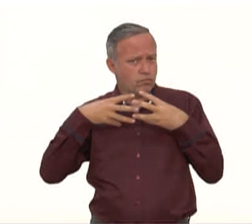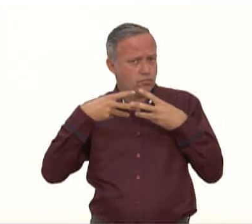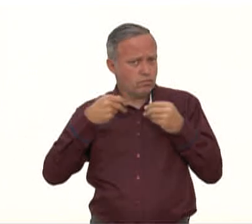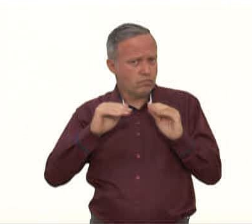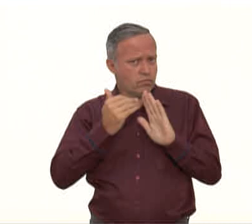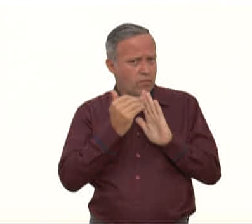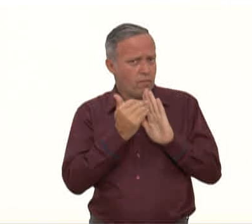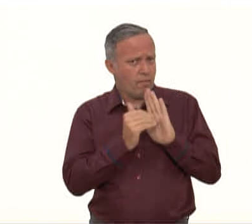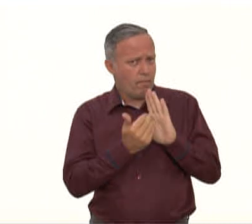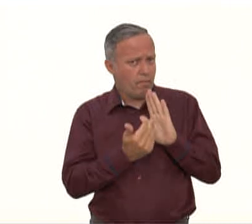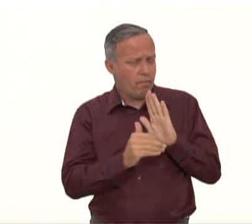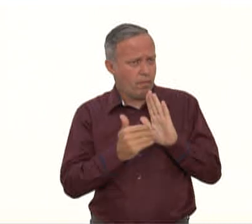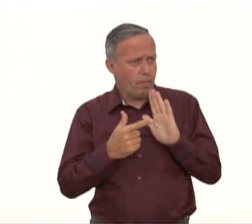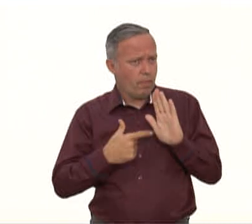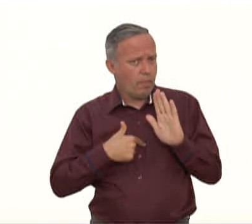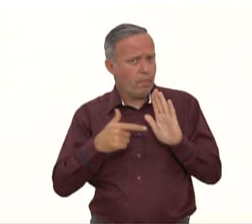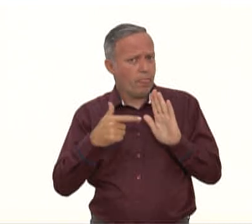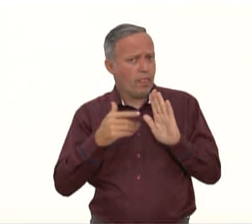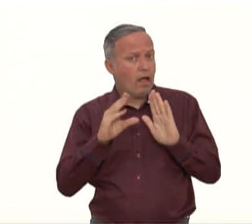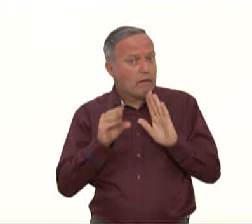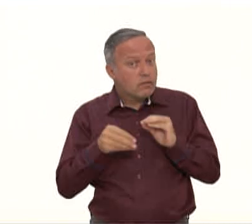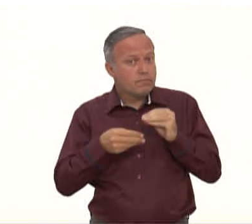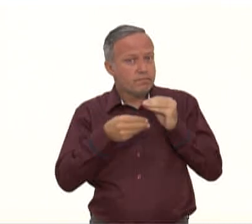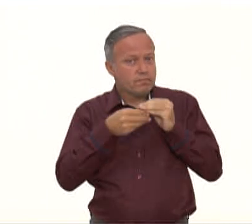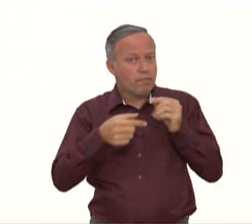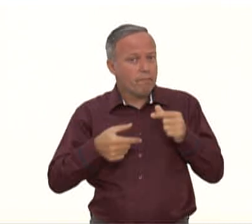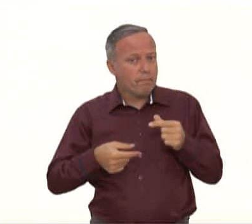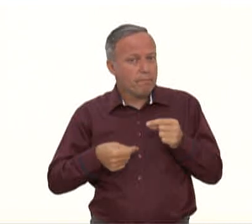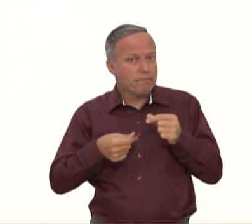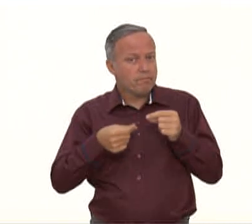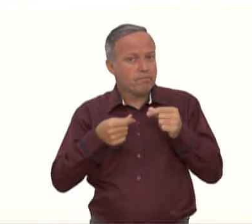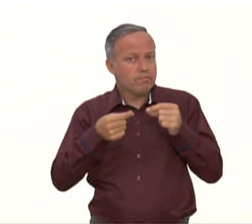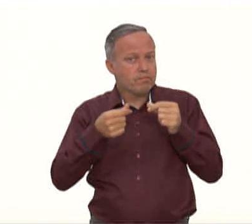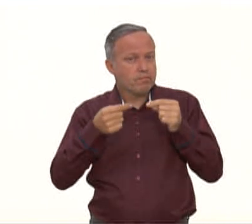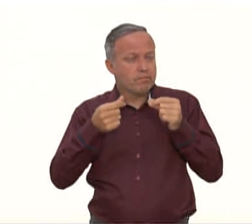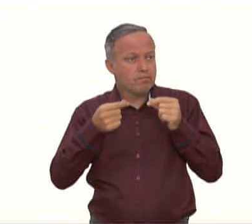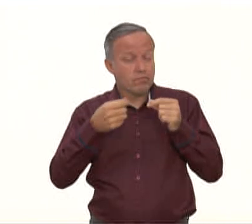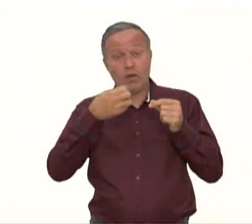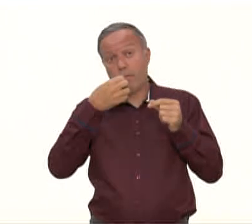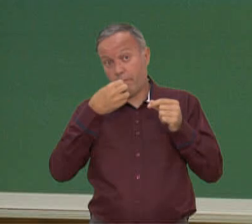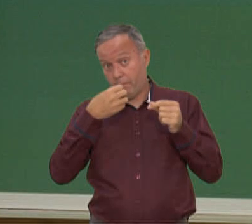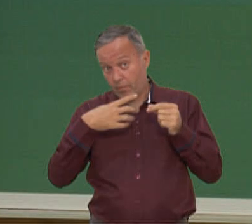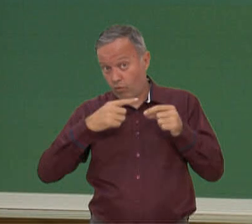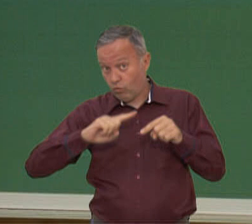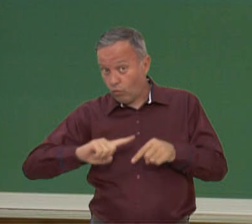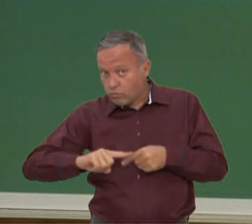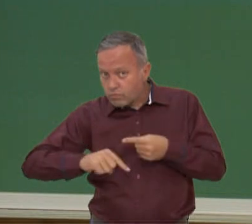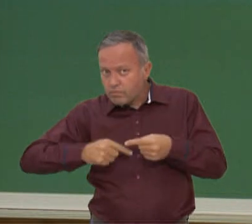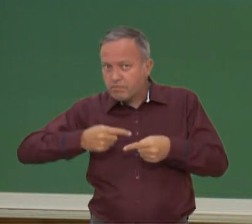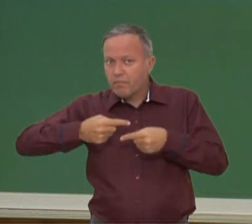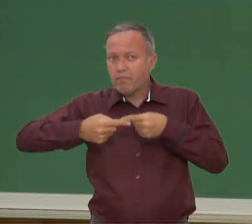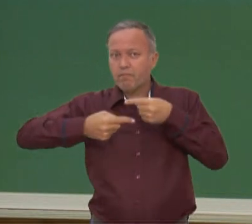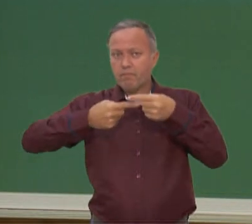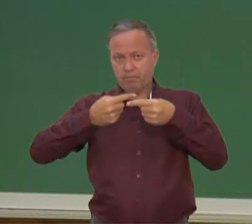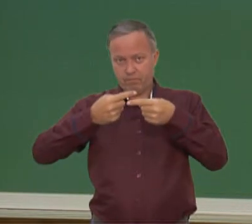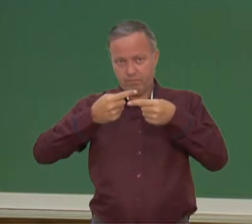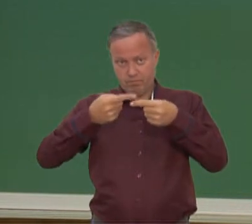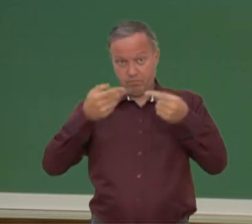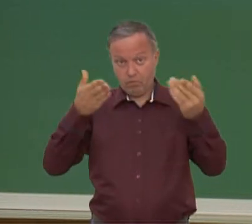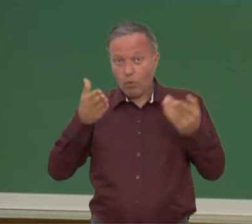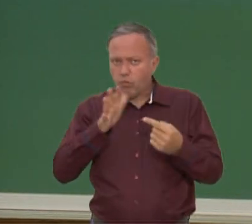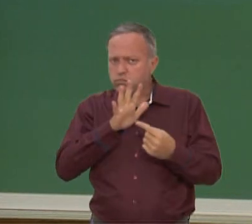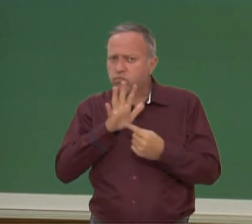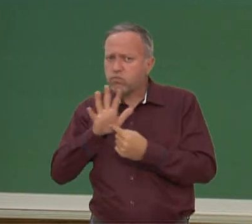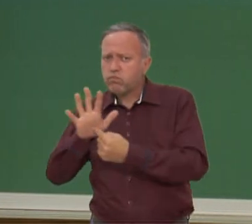esses elementos eles são considerados dentro da economia. E quando eles são bem desenvolvidos, quando eles se